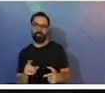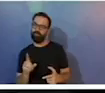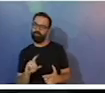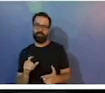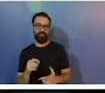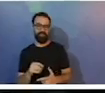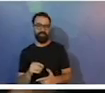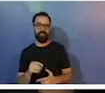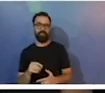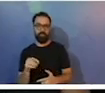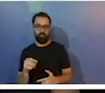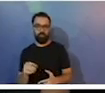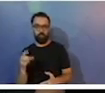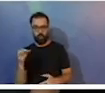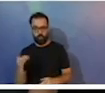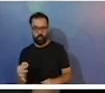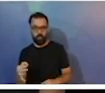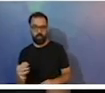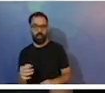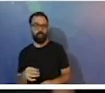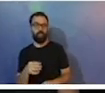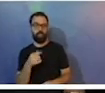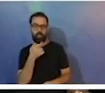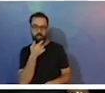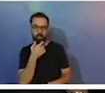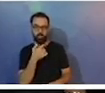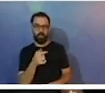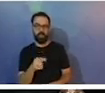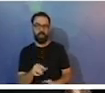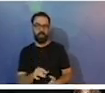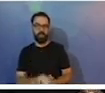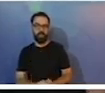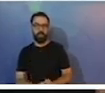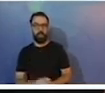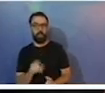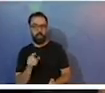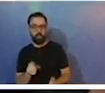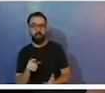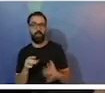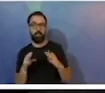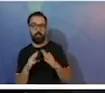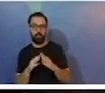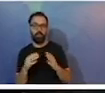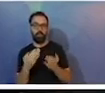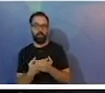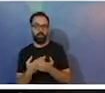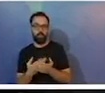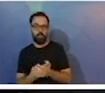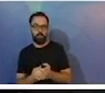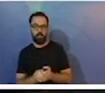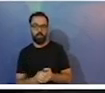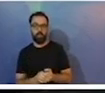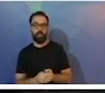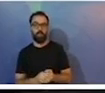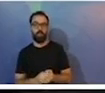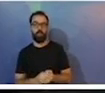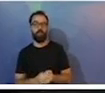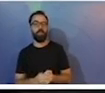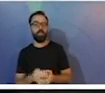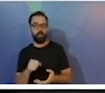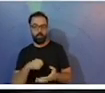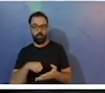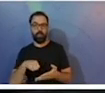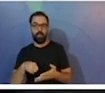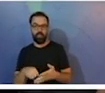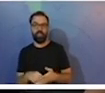localiza na Inglaterra. Incorreto. Em casa, vai ficar de tarefa vocês reescreverem essas